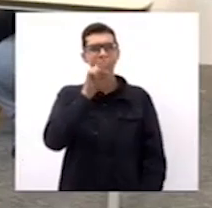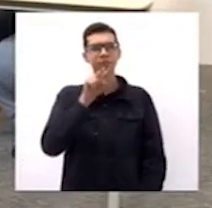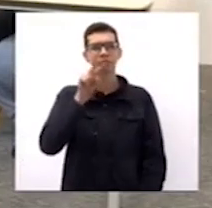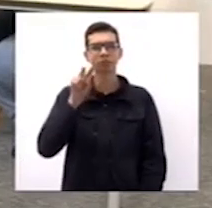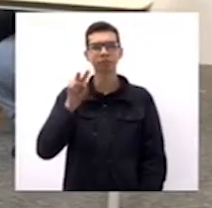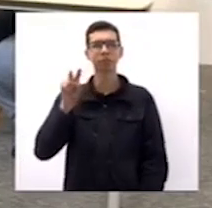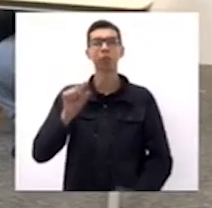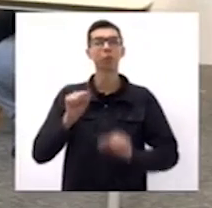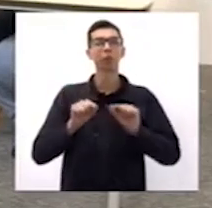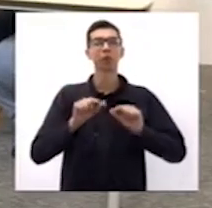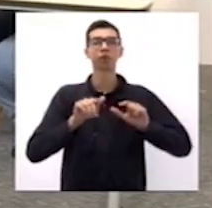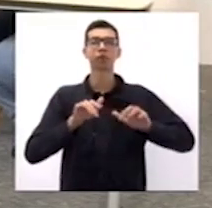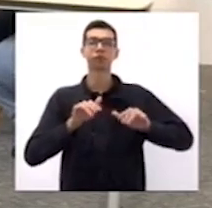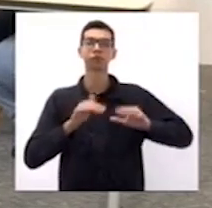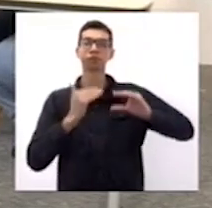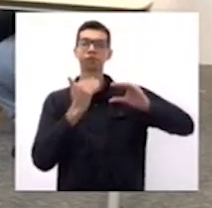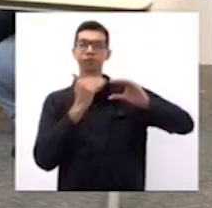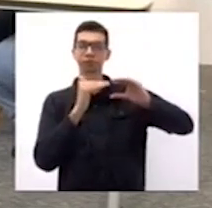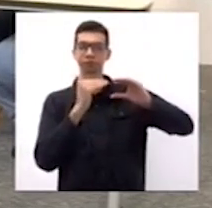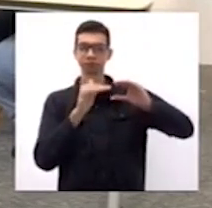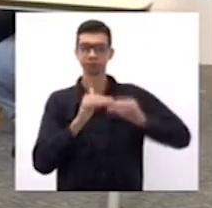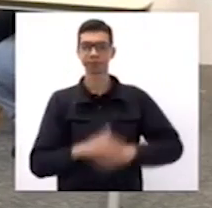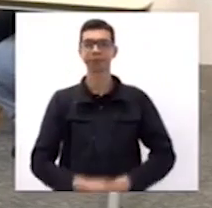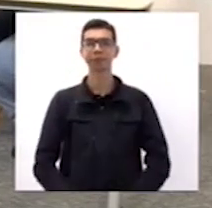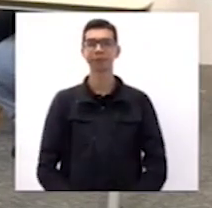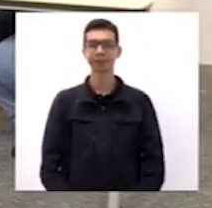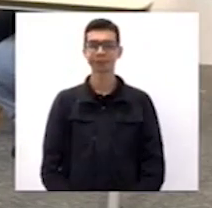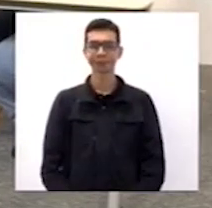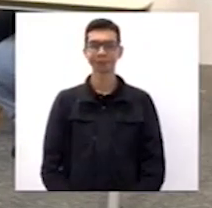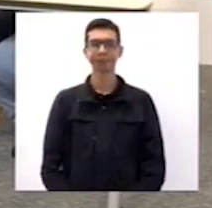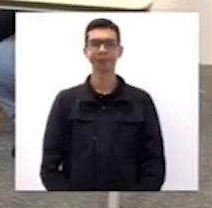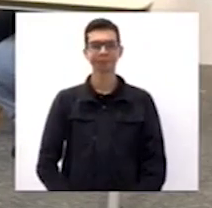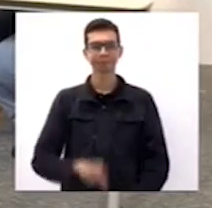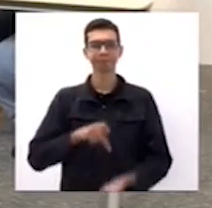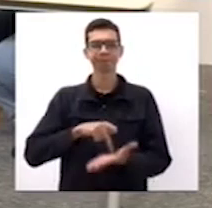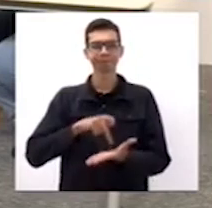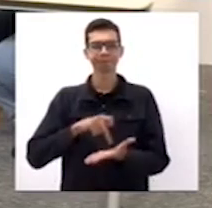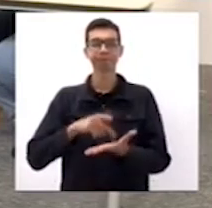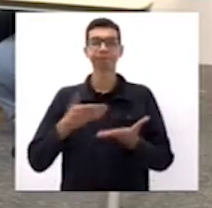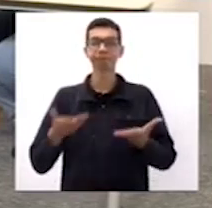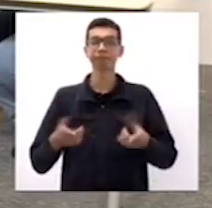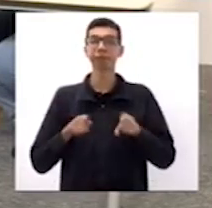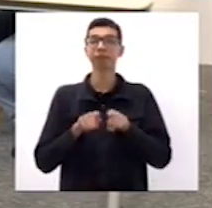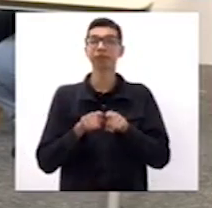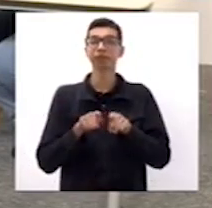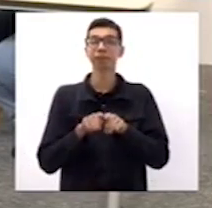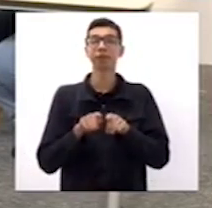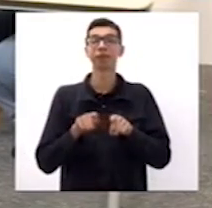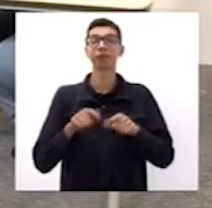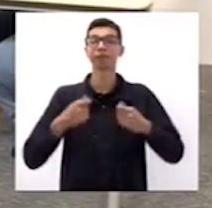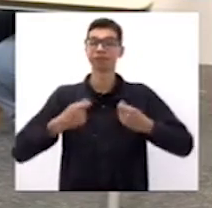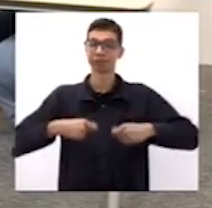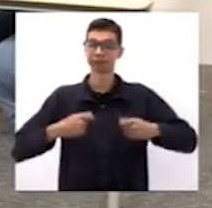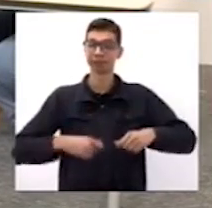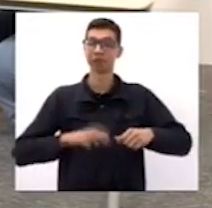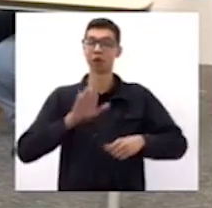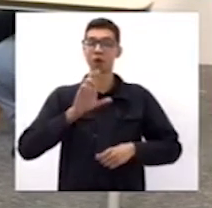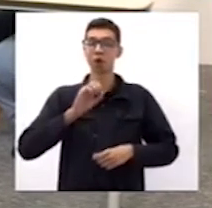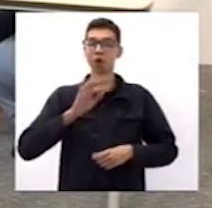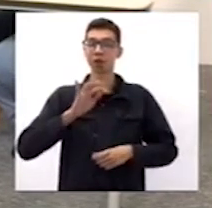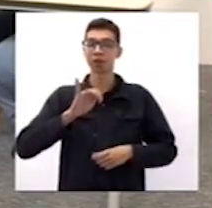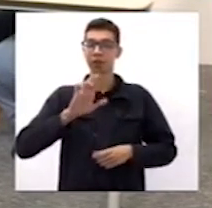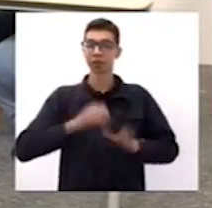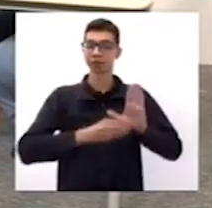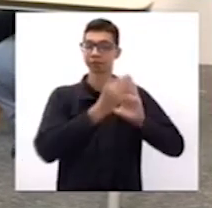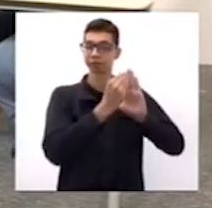dessa dinâmica. E voltando à TPC anterior, no roteiro também tem que estar claro quais são os critérios de avaliação, mas não avaliação